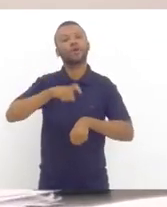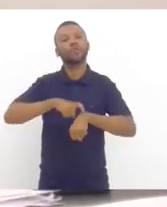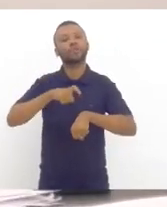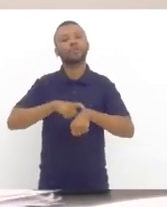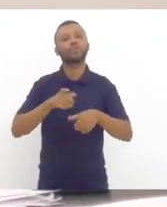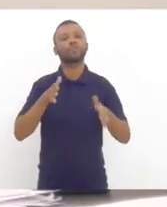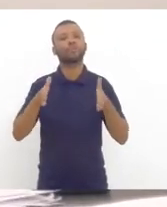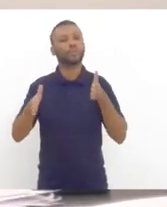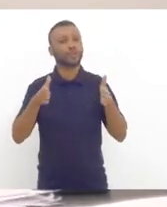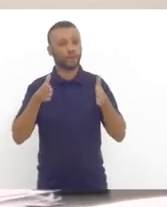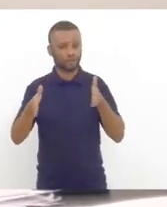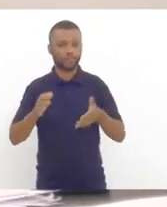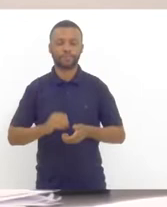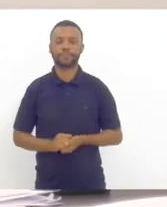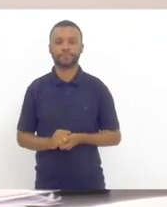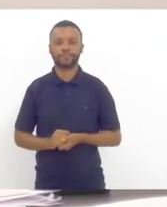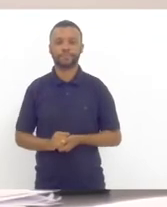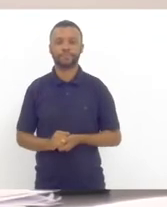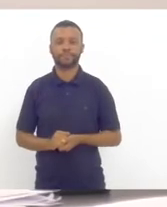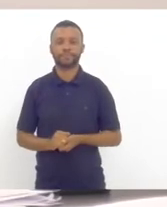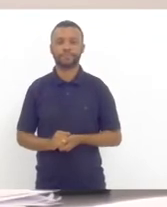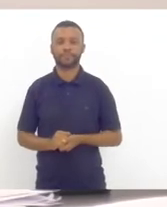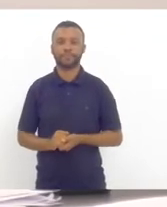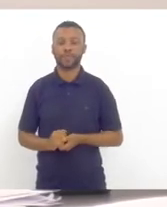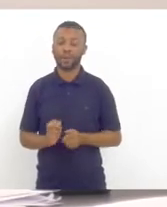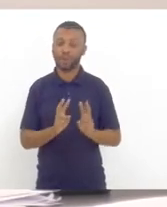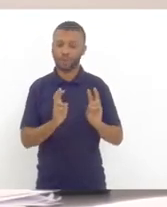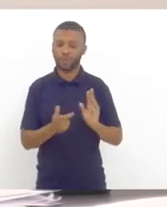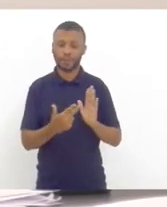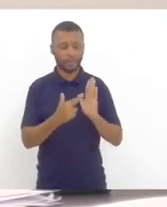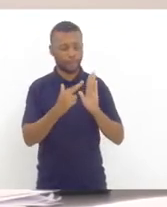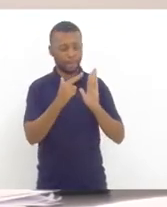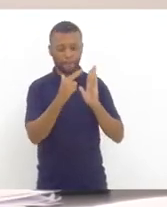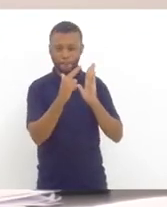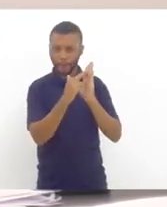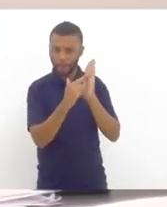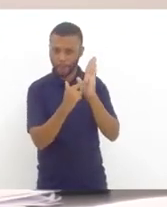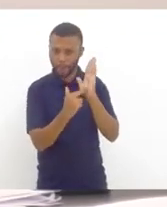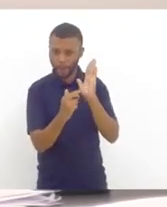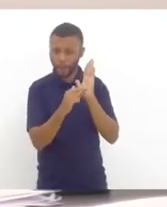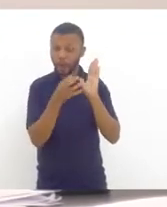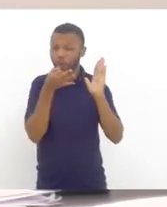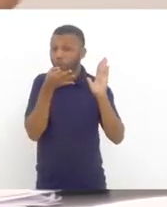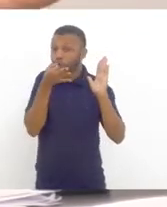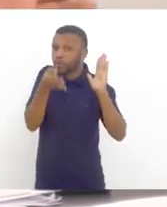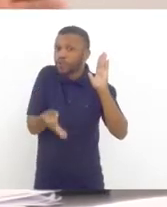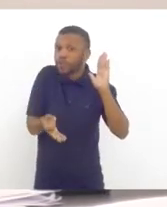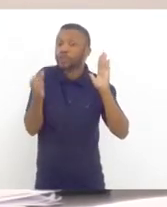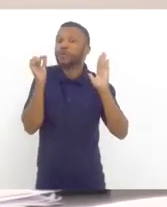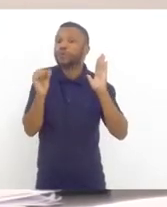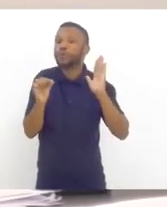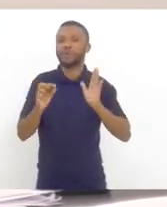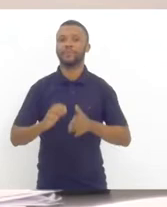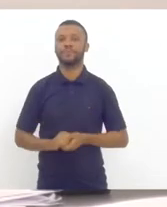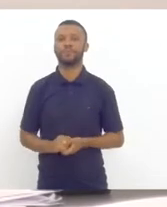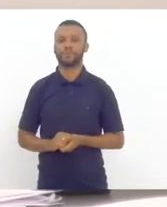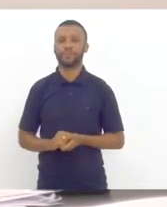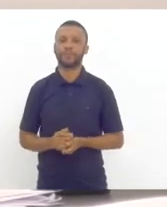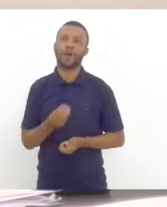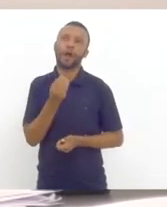temos. Em relação a esses critérios, o que eu vou sugerir a debate